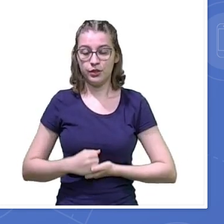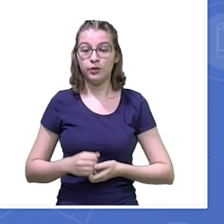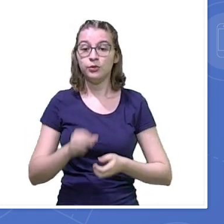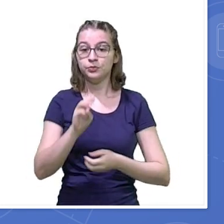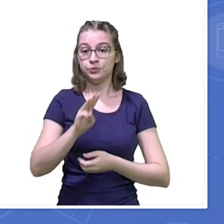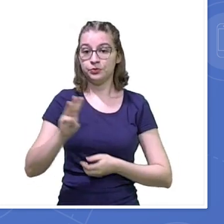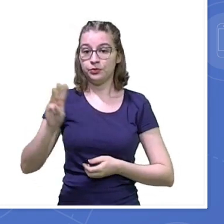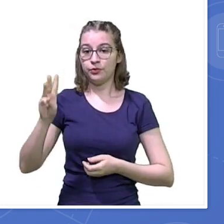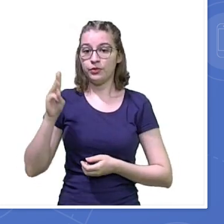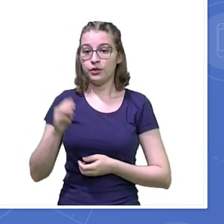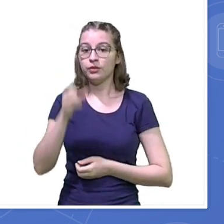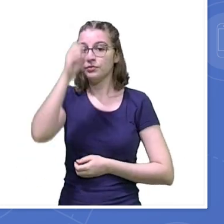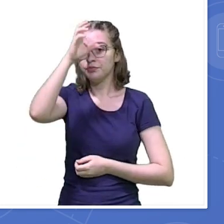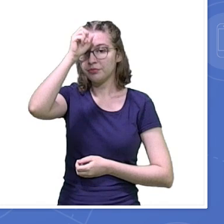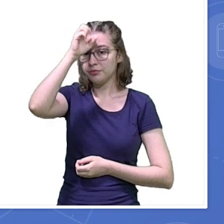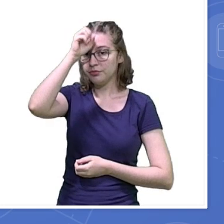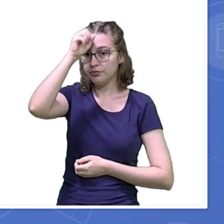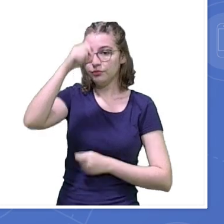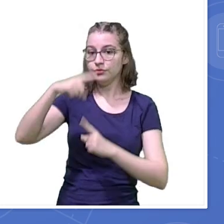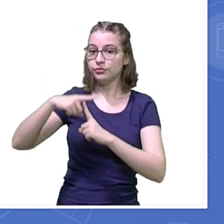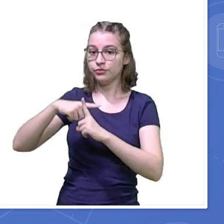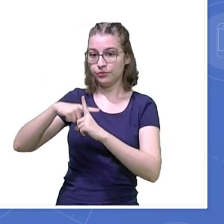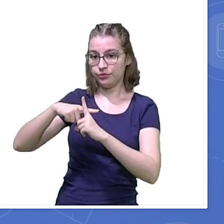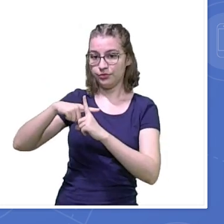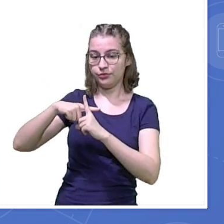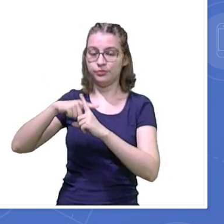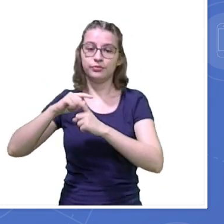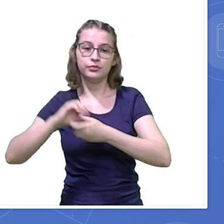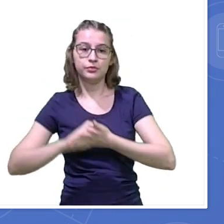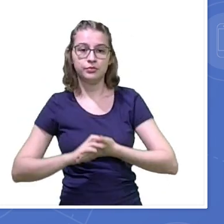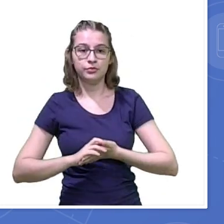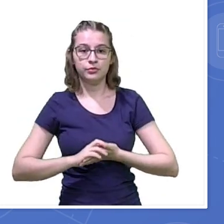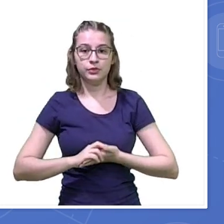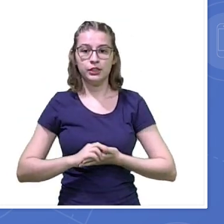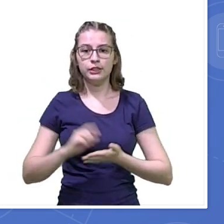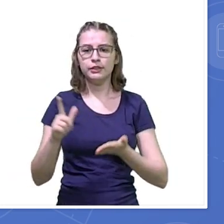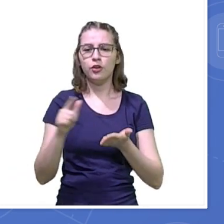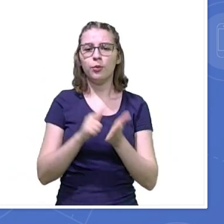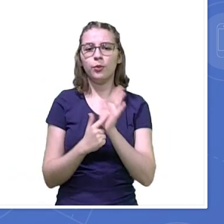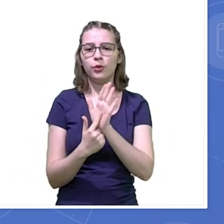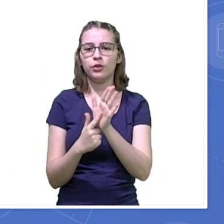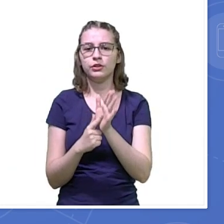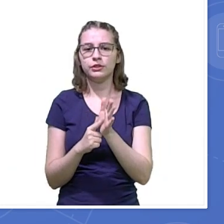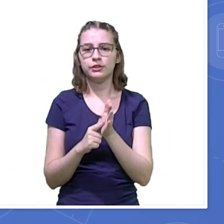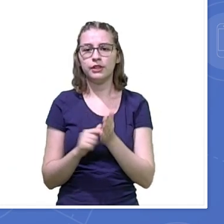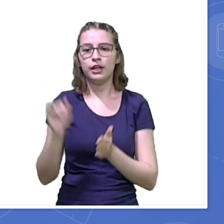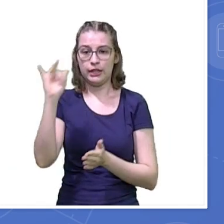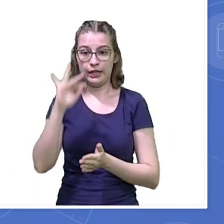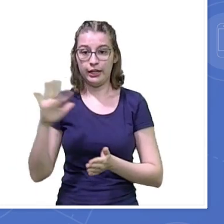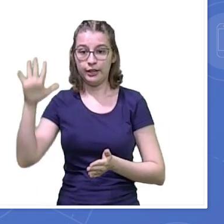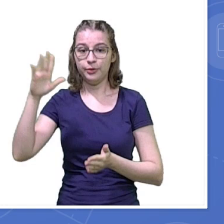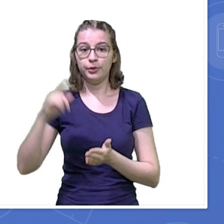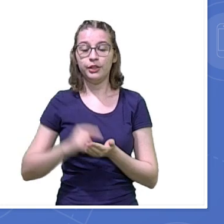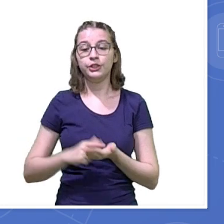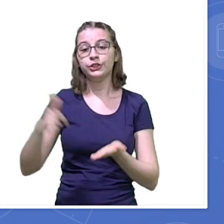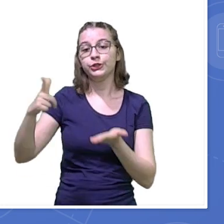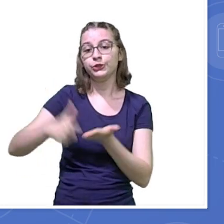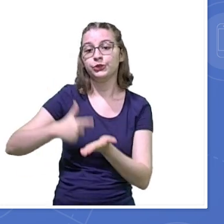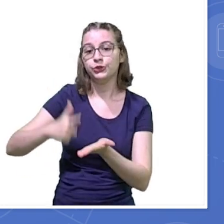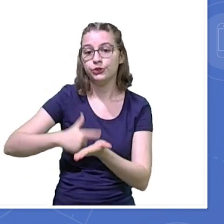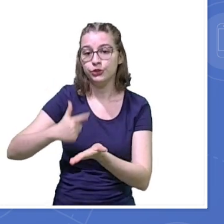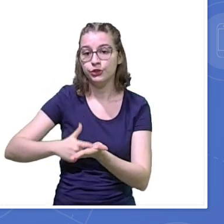trouxe para vocês aqui um recurso que é um livro didático produzido por dois professores